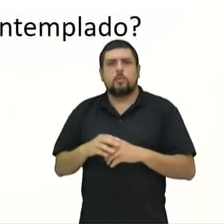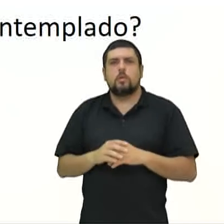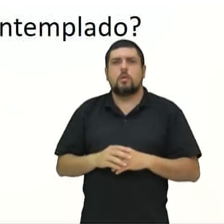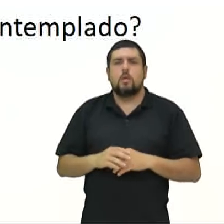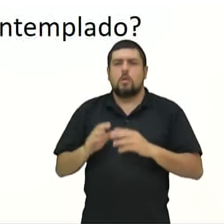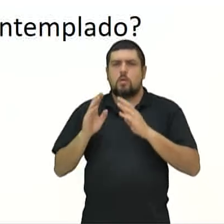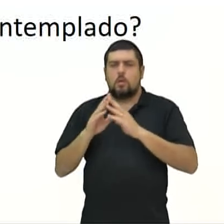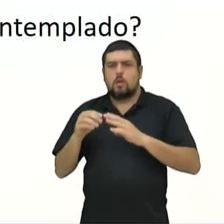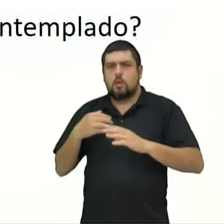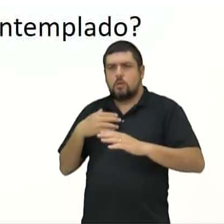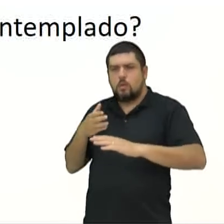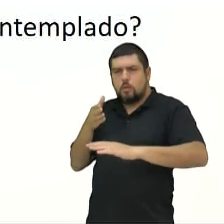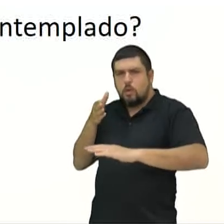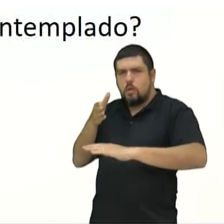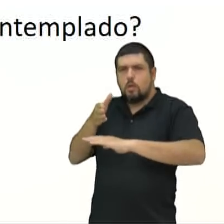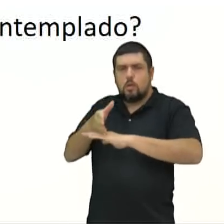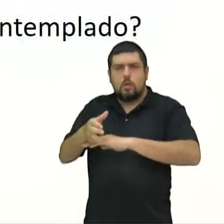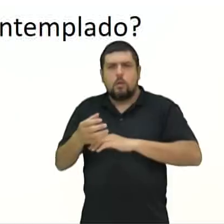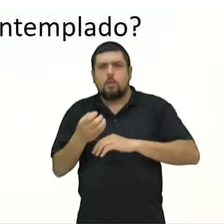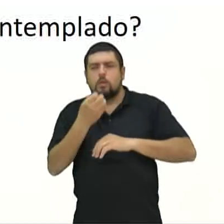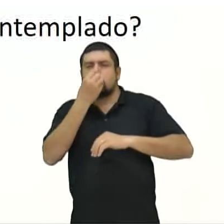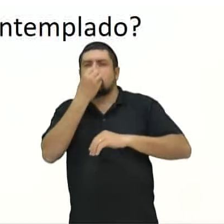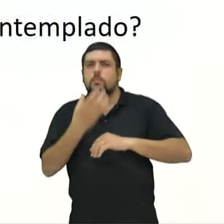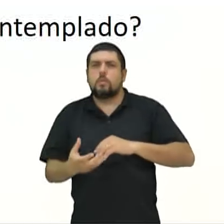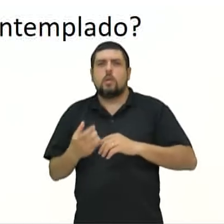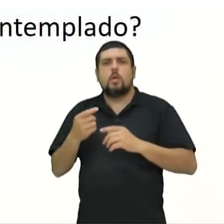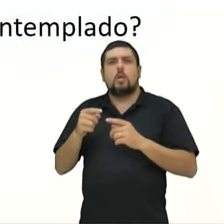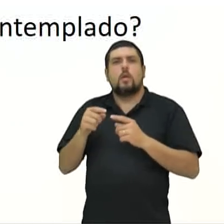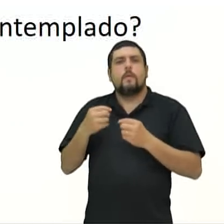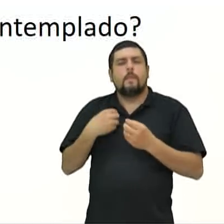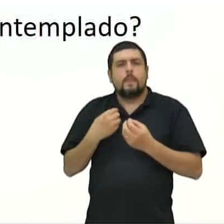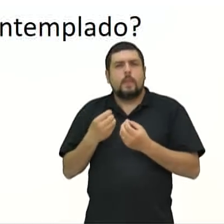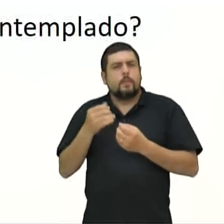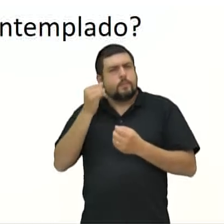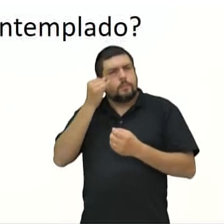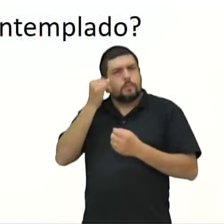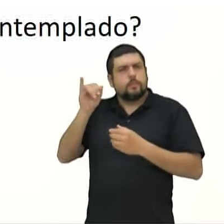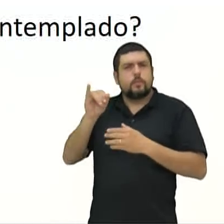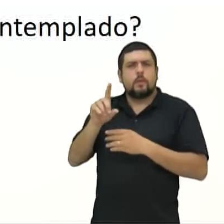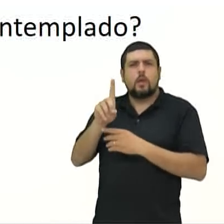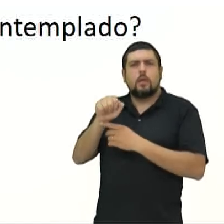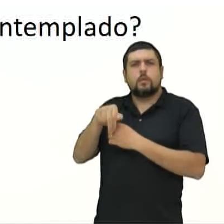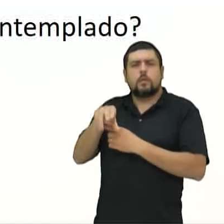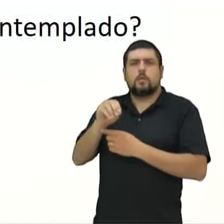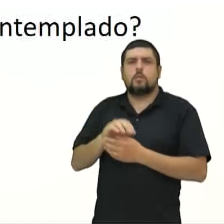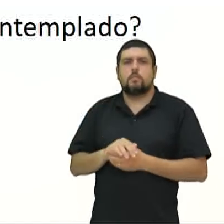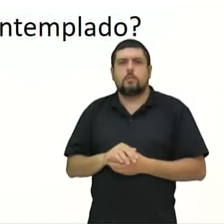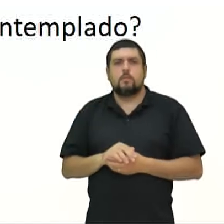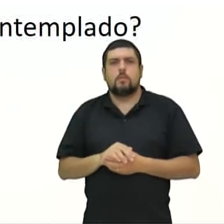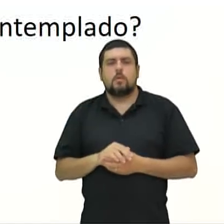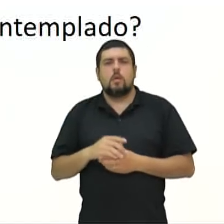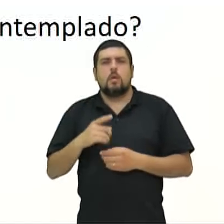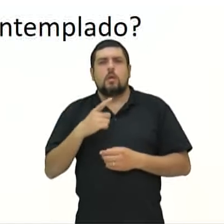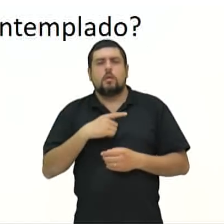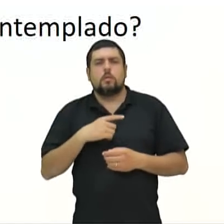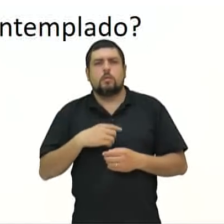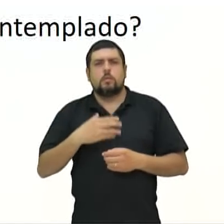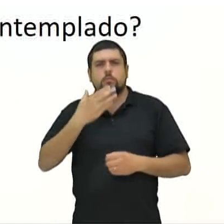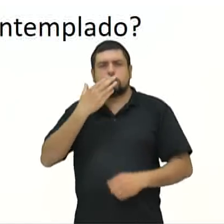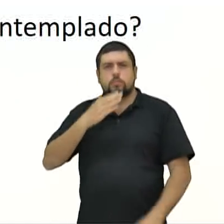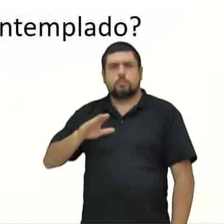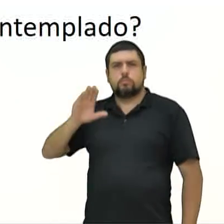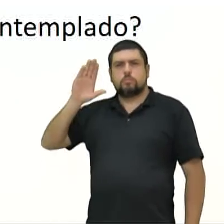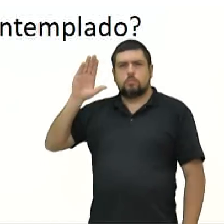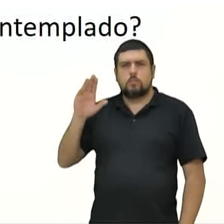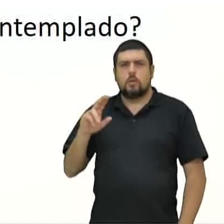entrarei para o bem dos doentes, mantendo-me longe de todo dano voluntário. O trecho retirado do juramento de Hipócrates, juramento